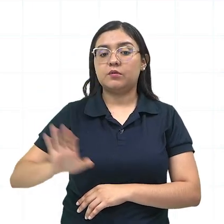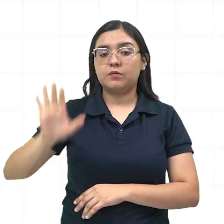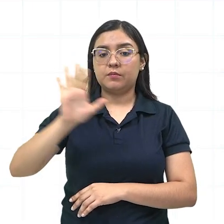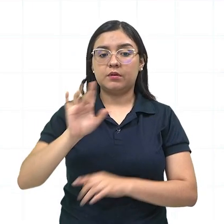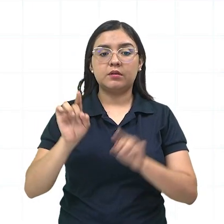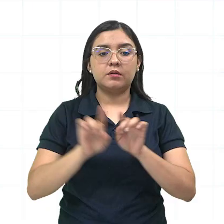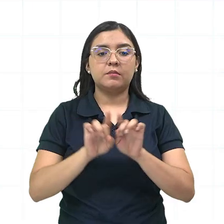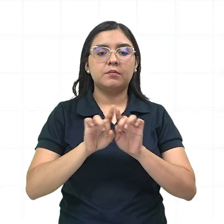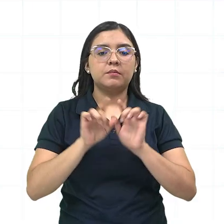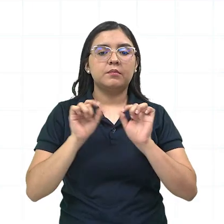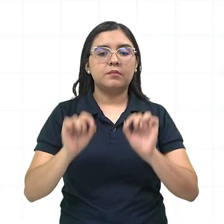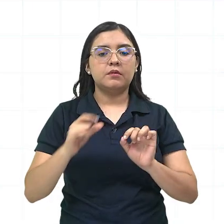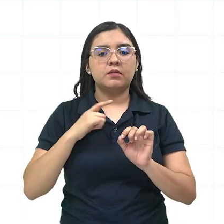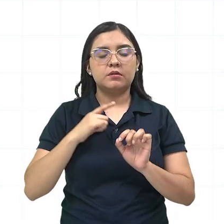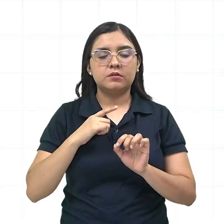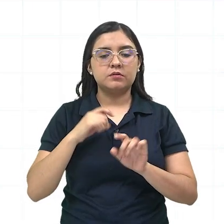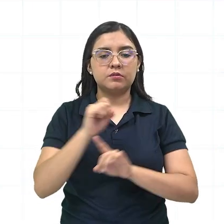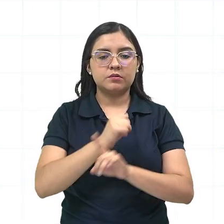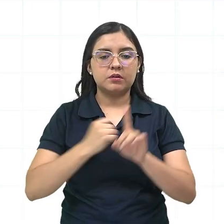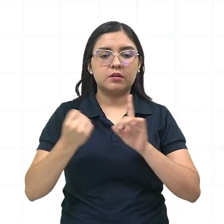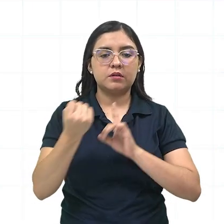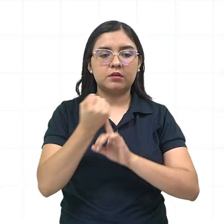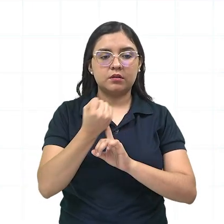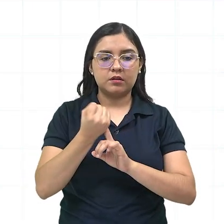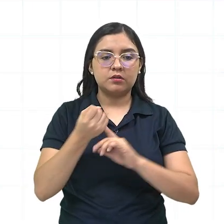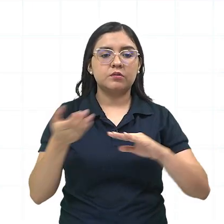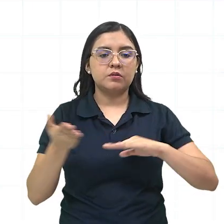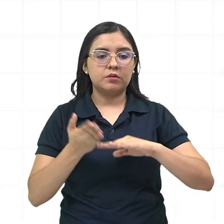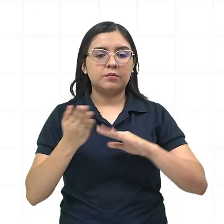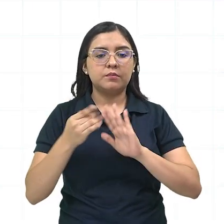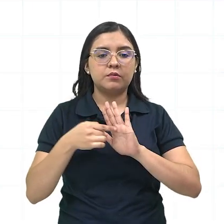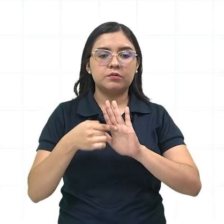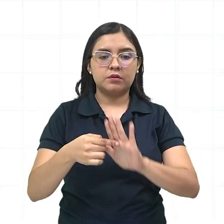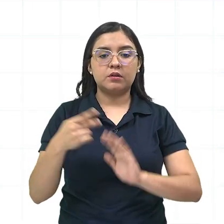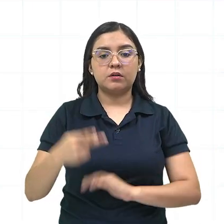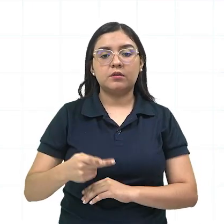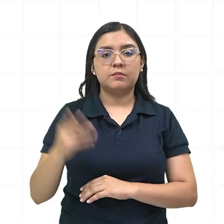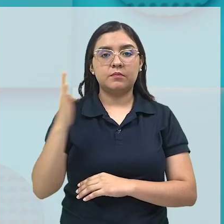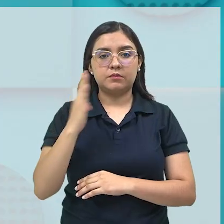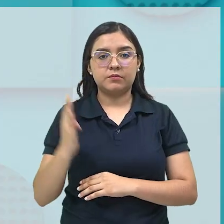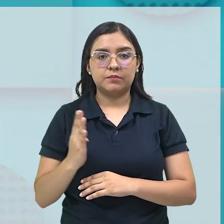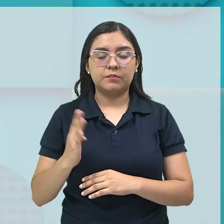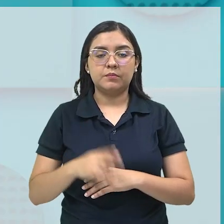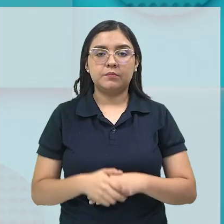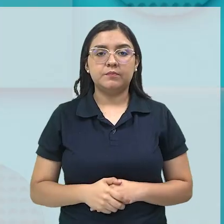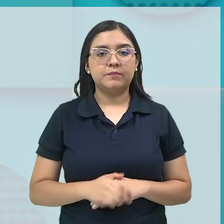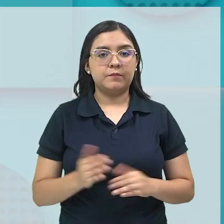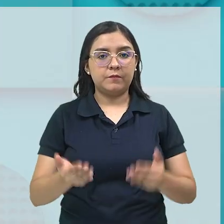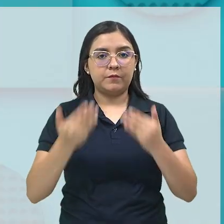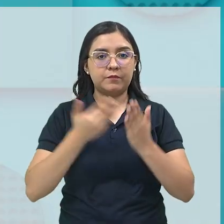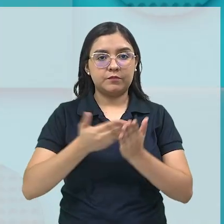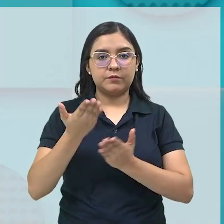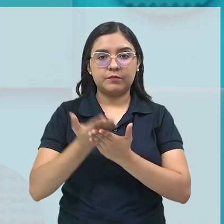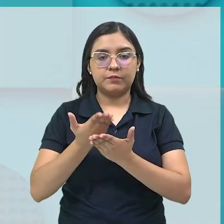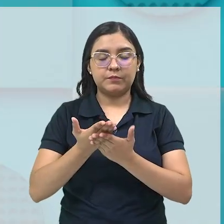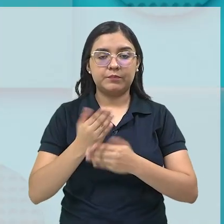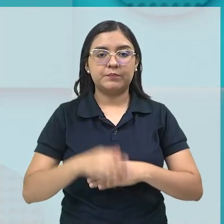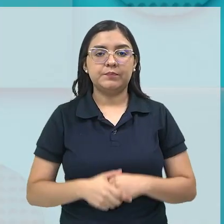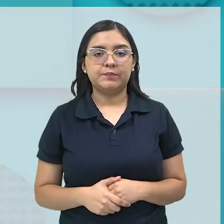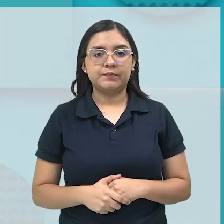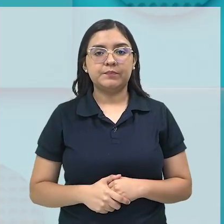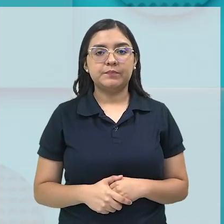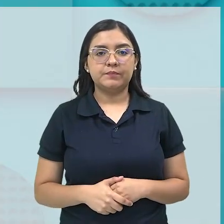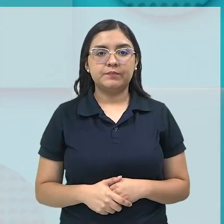europeias, manifestados pela sociedade contemporânea do território brasileiro. Vamos então à nossa aula de